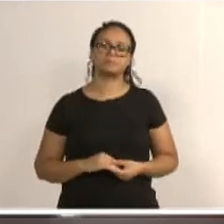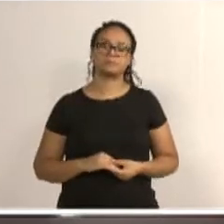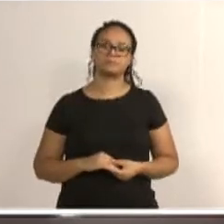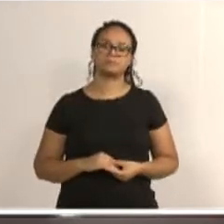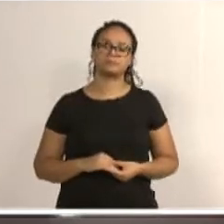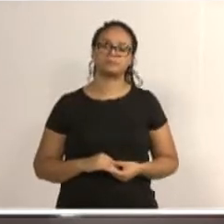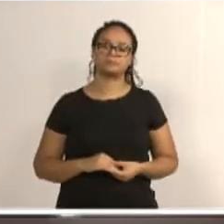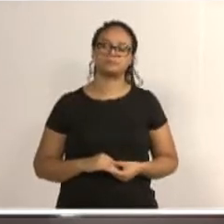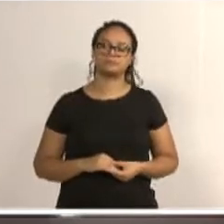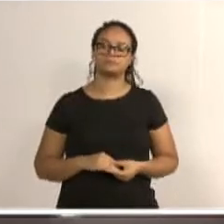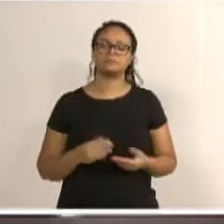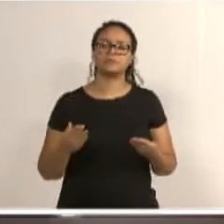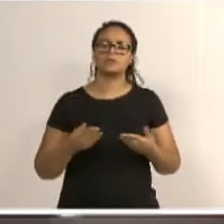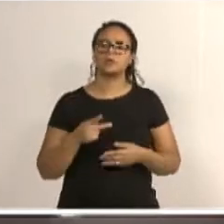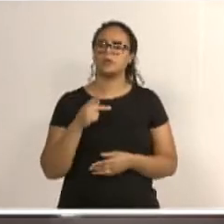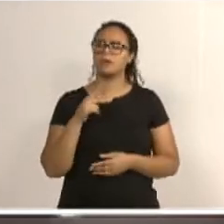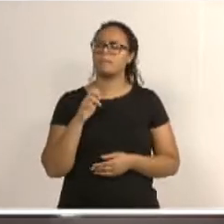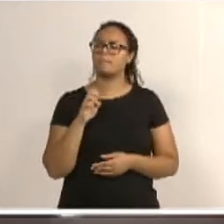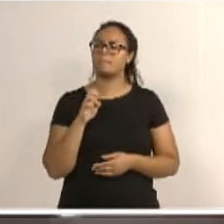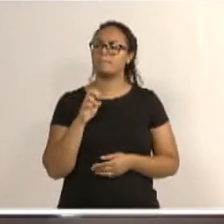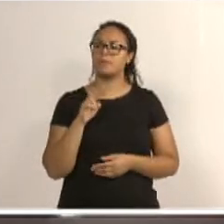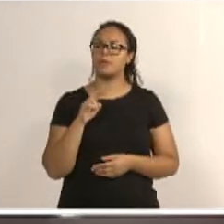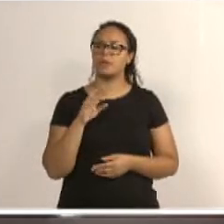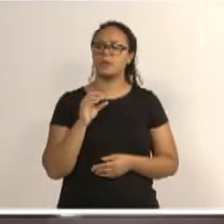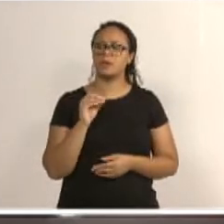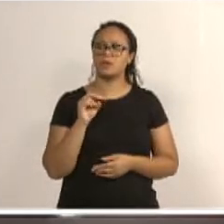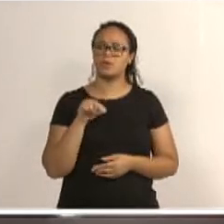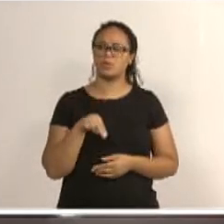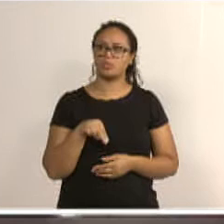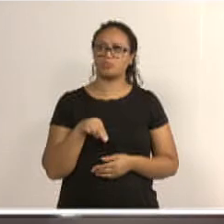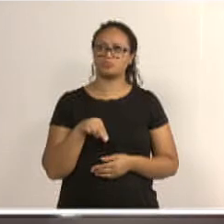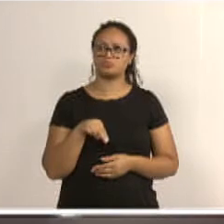O senhor Peron se encontra aqui?